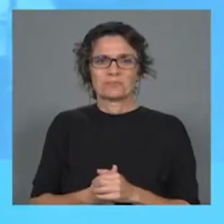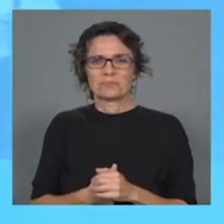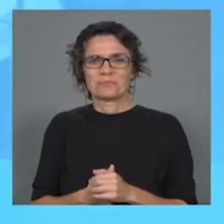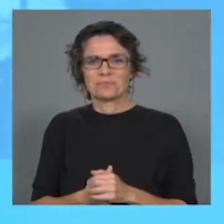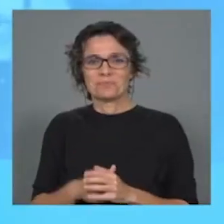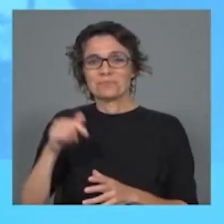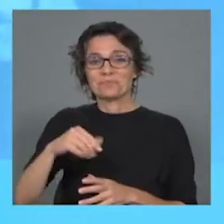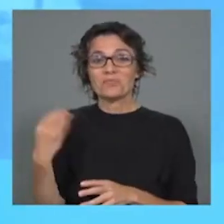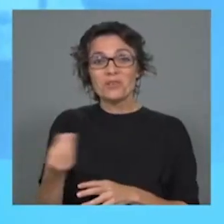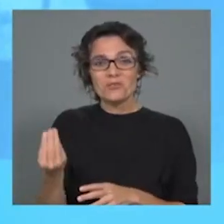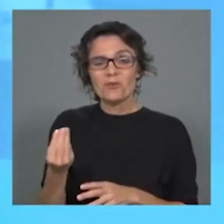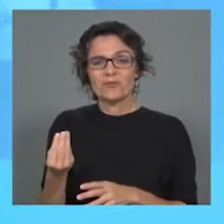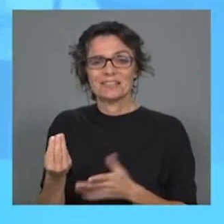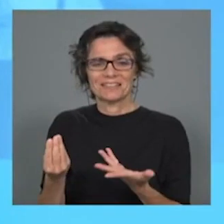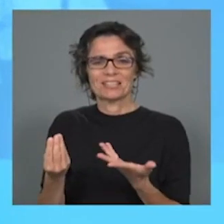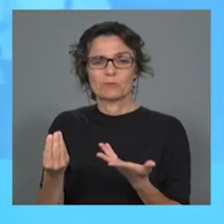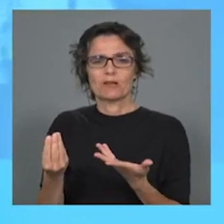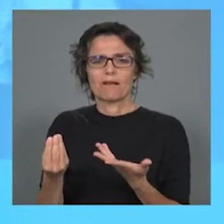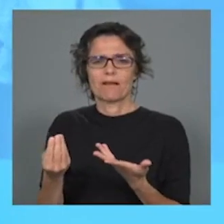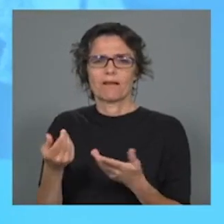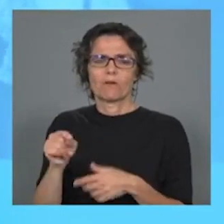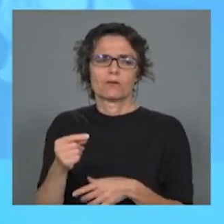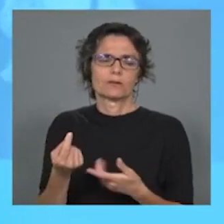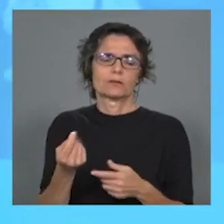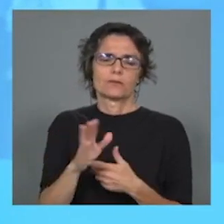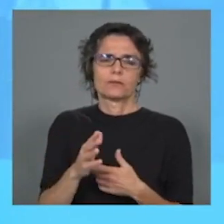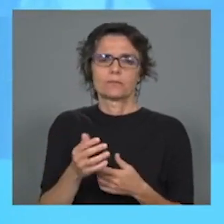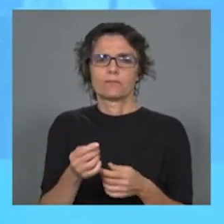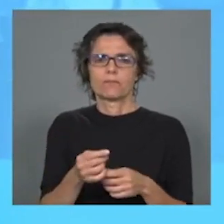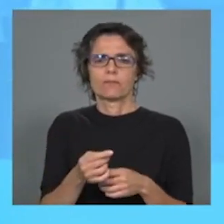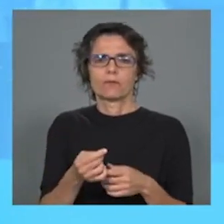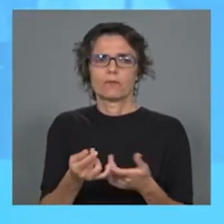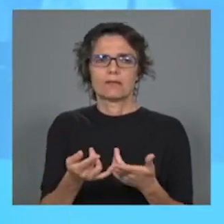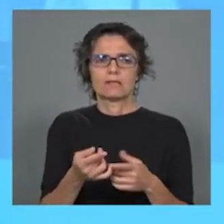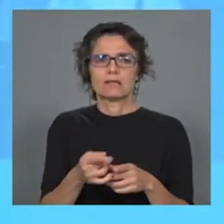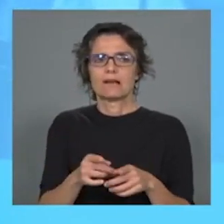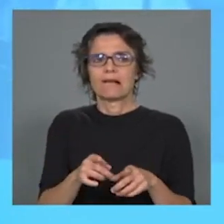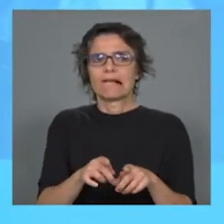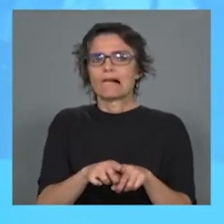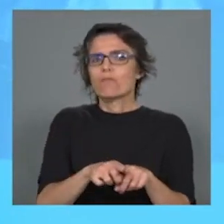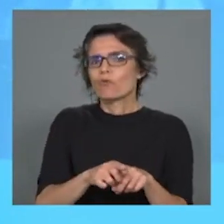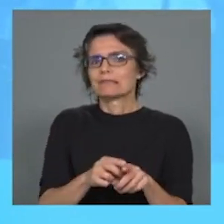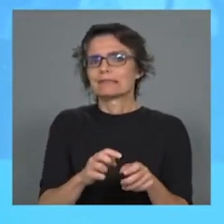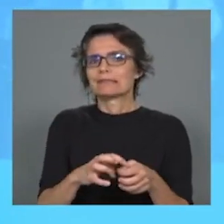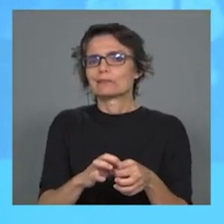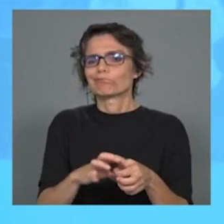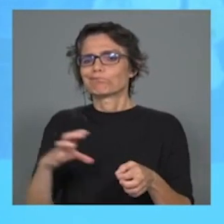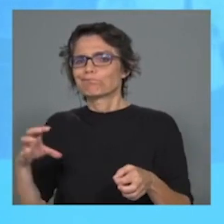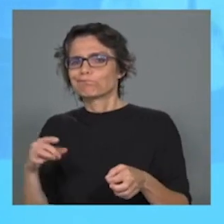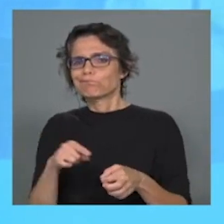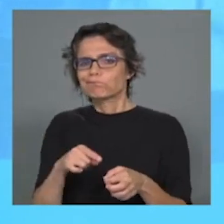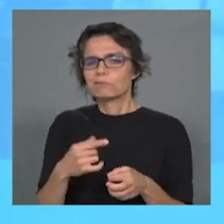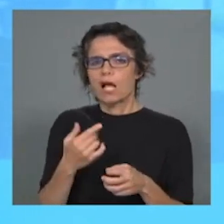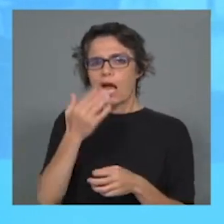jovens, hoje já fala-se muito deste divórcio entre os jovens e a política, um certo alheamento, assistimos